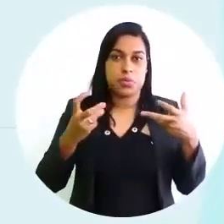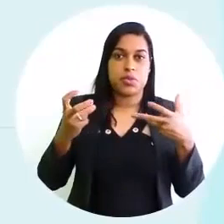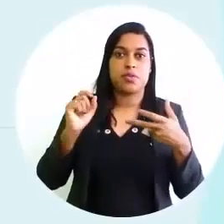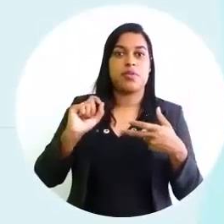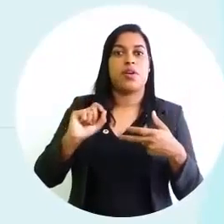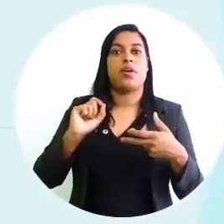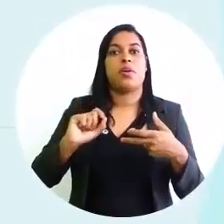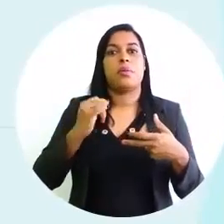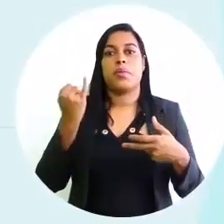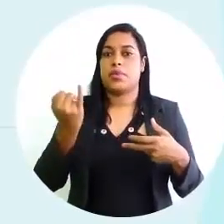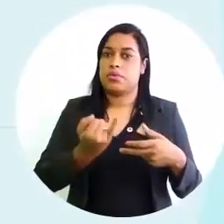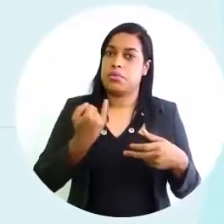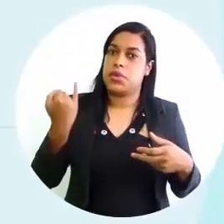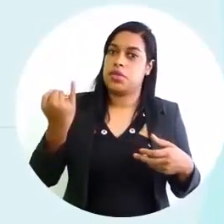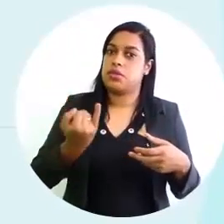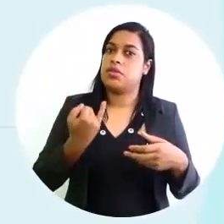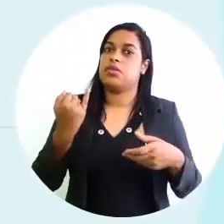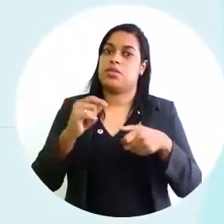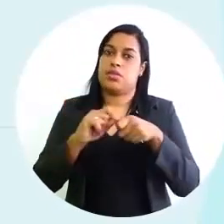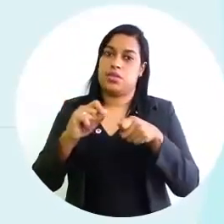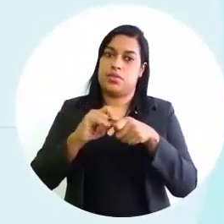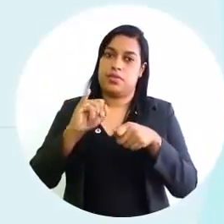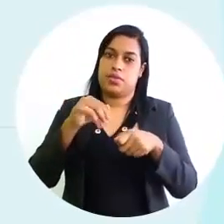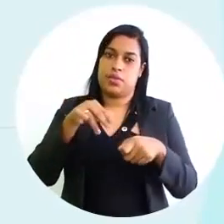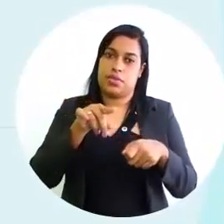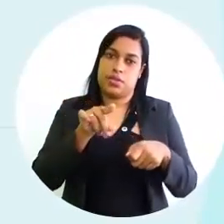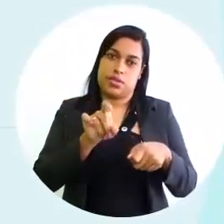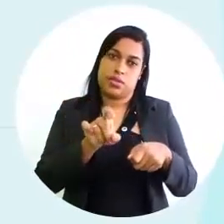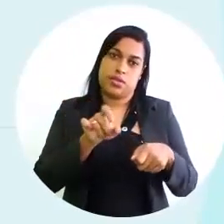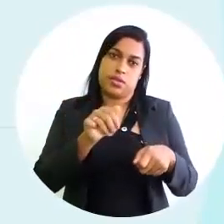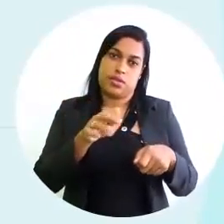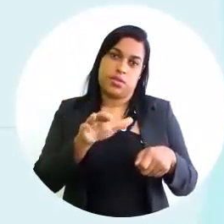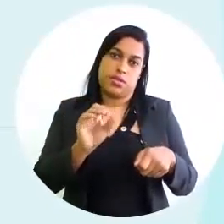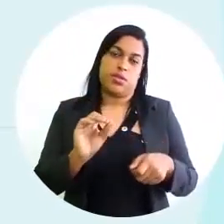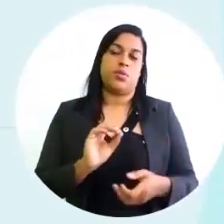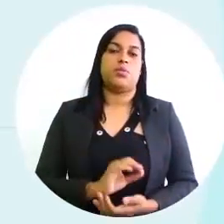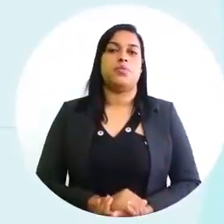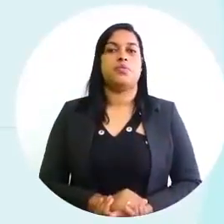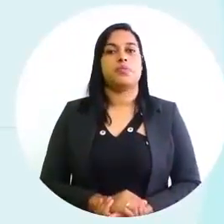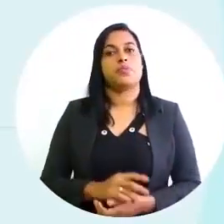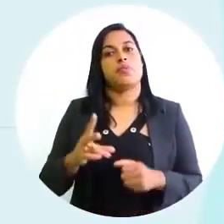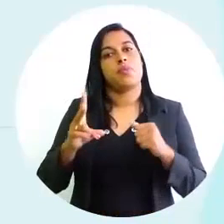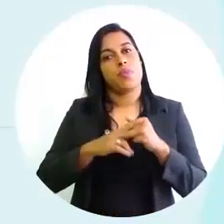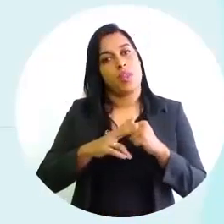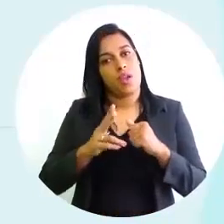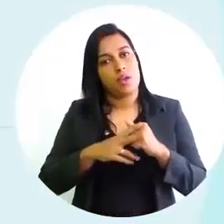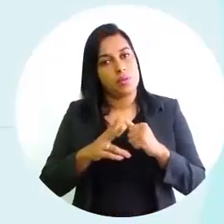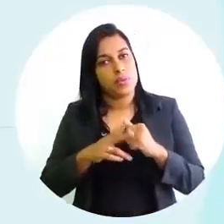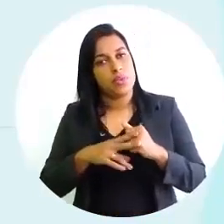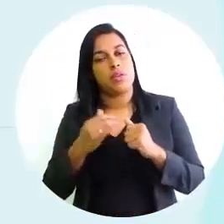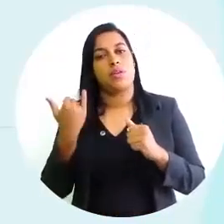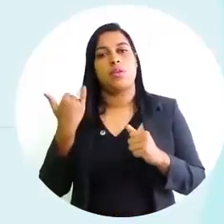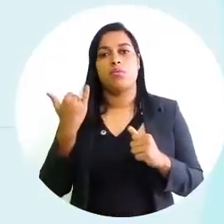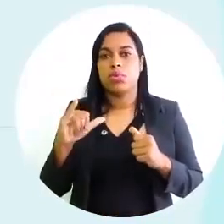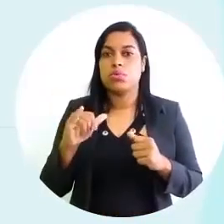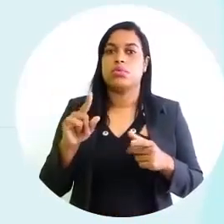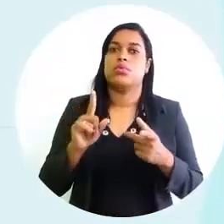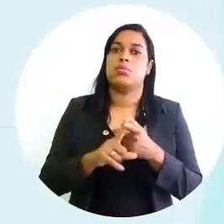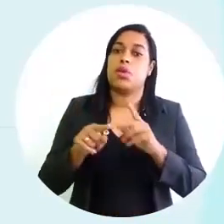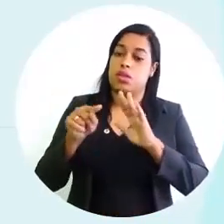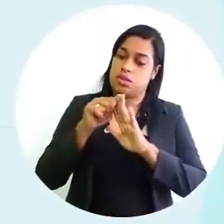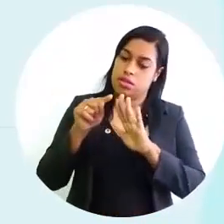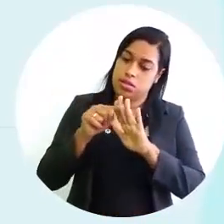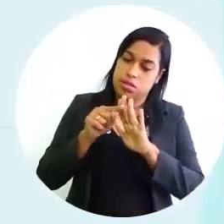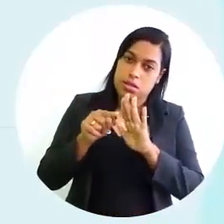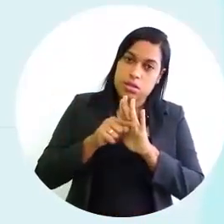são as mais importantes para quem faz a indexação. E aí são elas: os vocabulários controlados, que são as listas